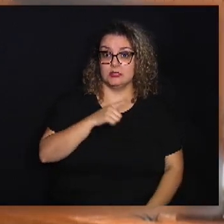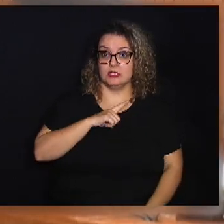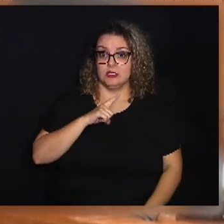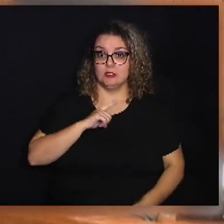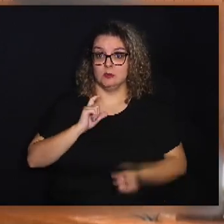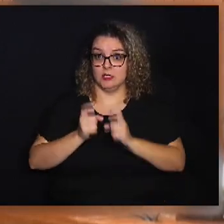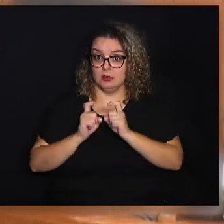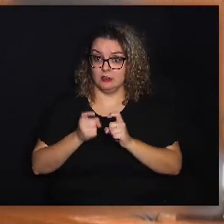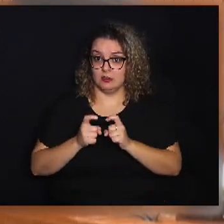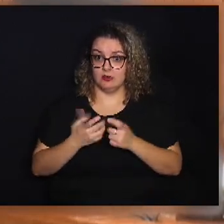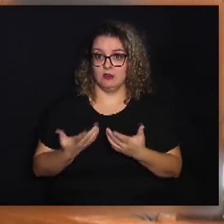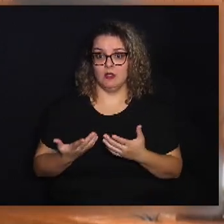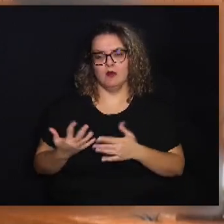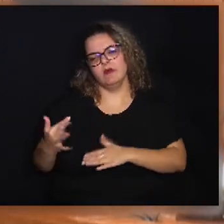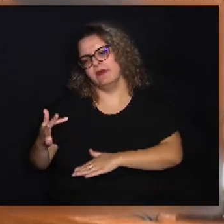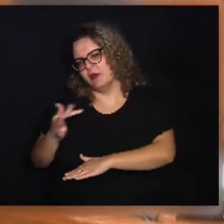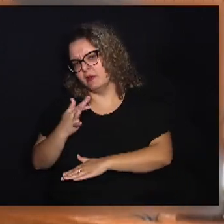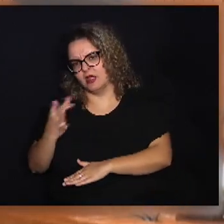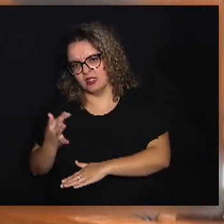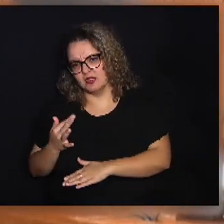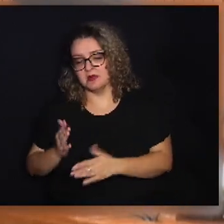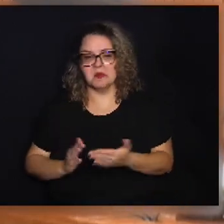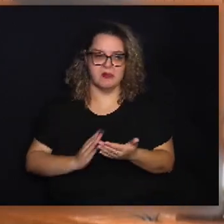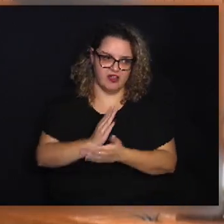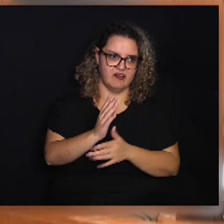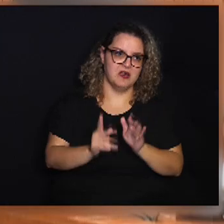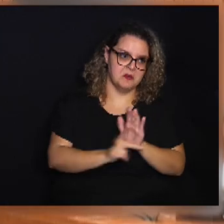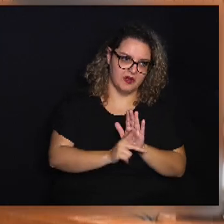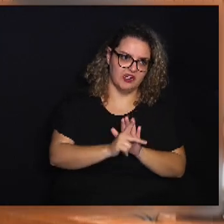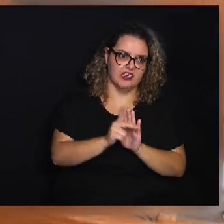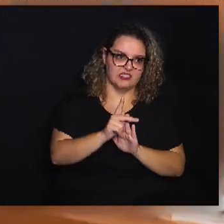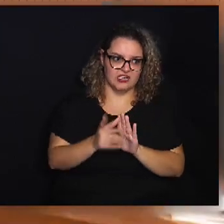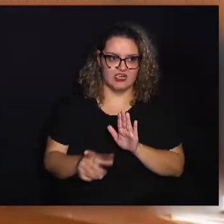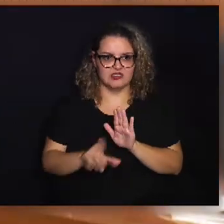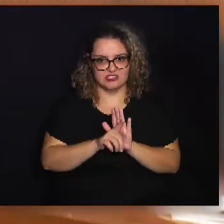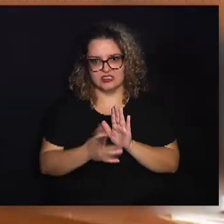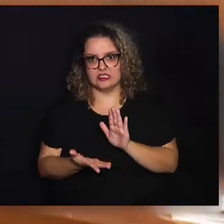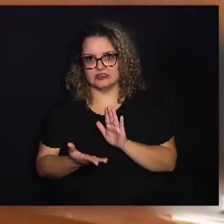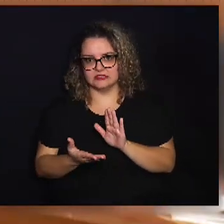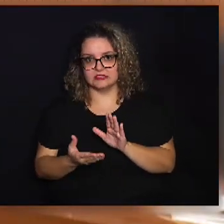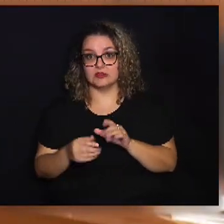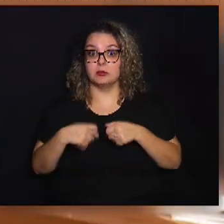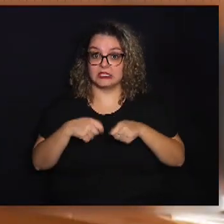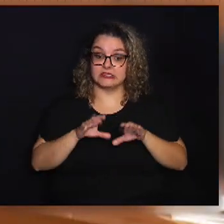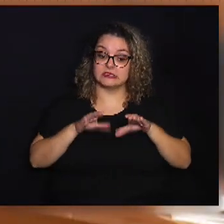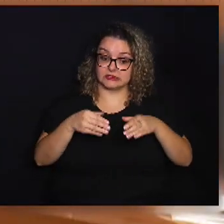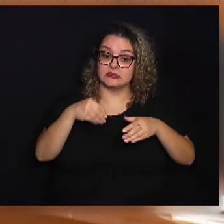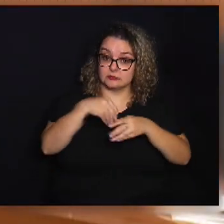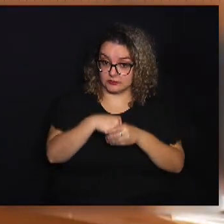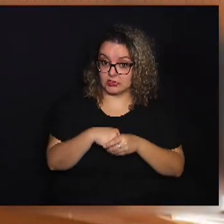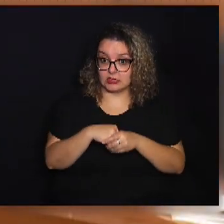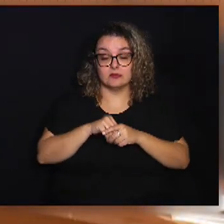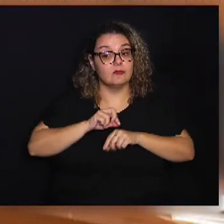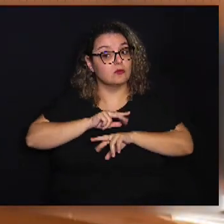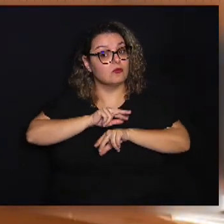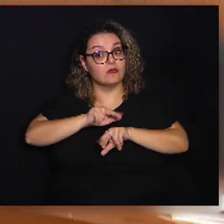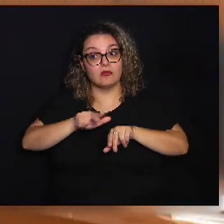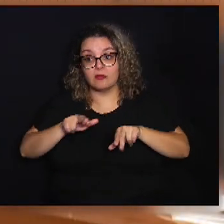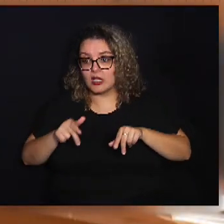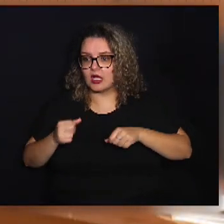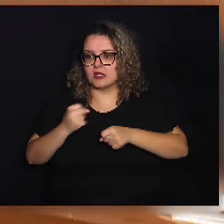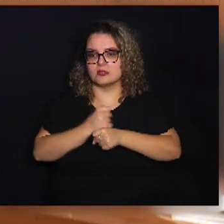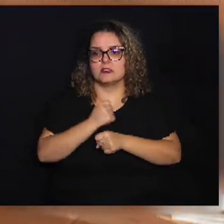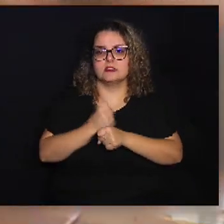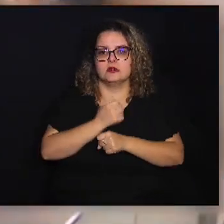reuniões formais só para poder aprovar projetos de leis que passam por essa comissão, que foram muitos esse ano, foram muitos